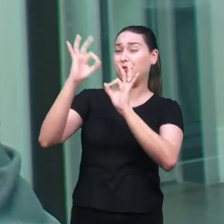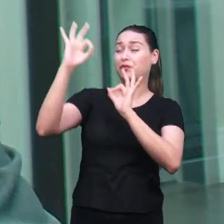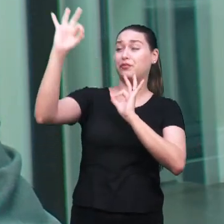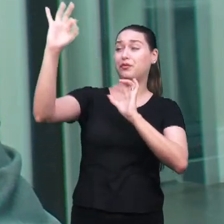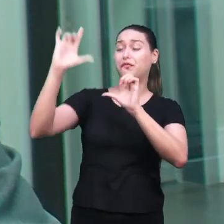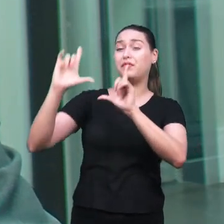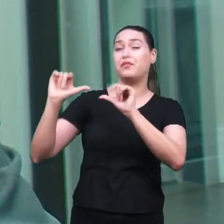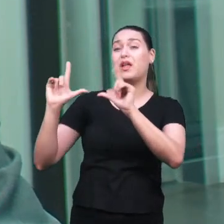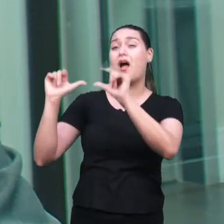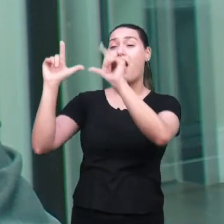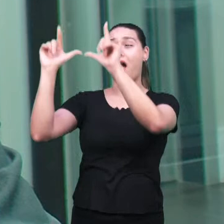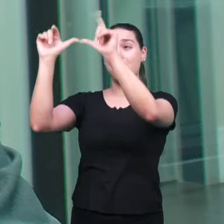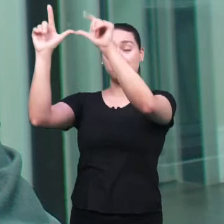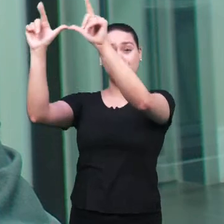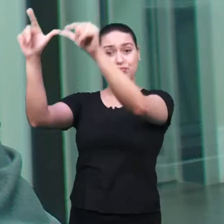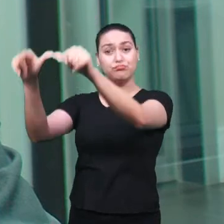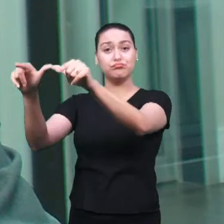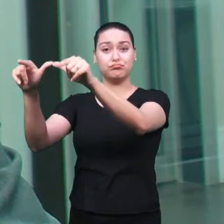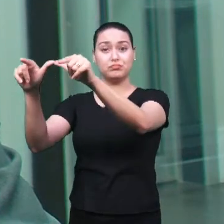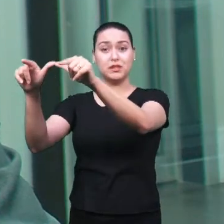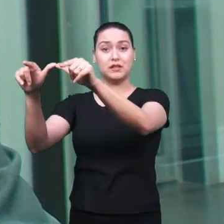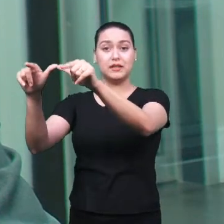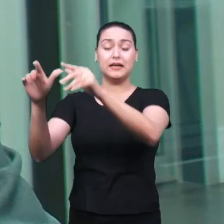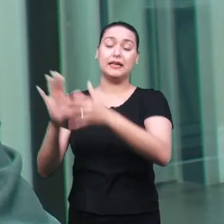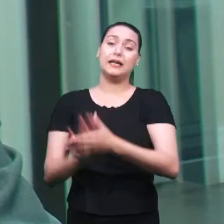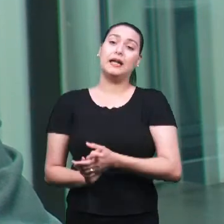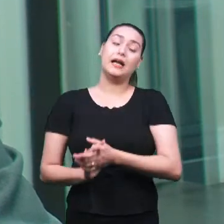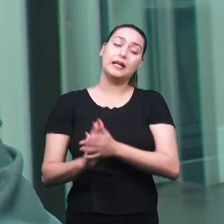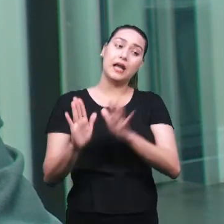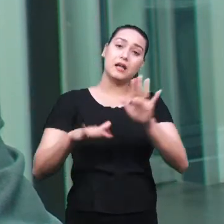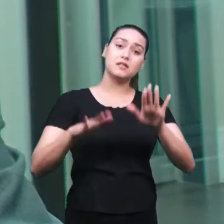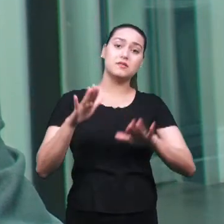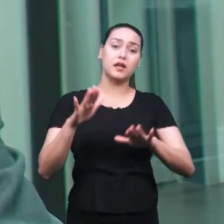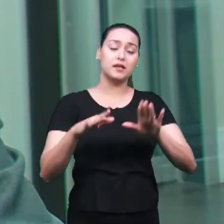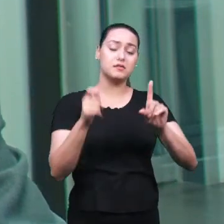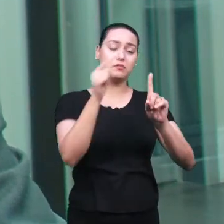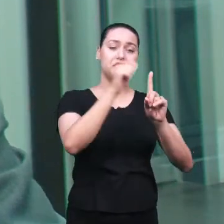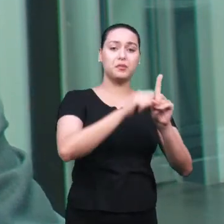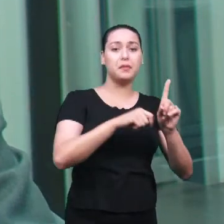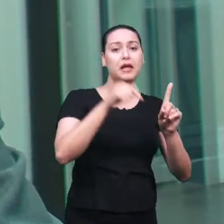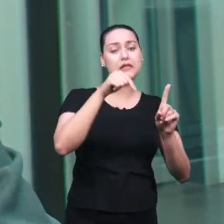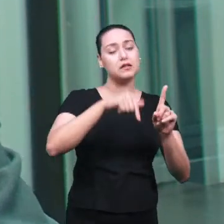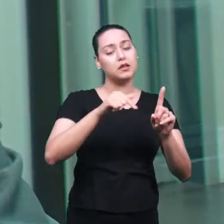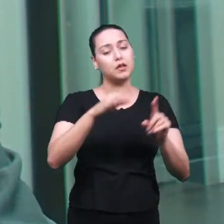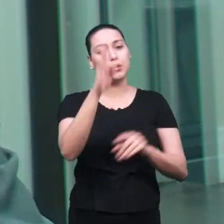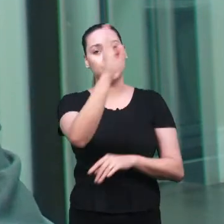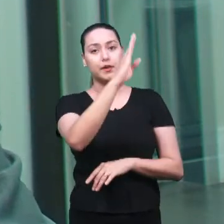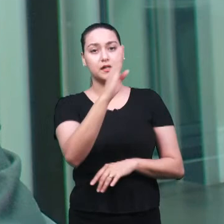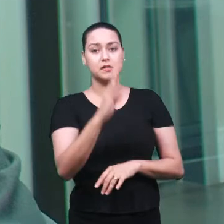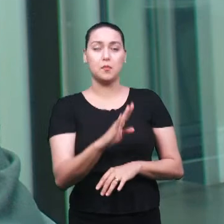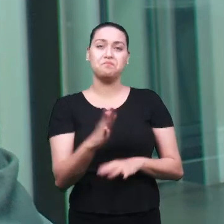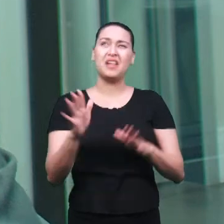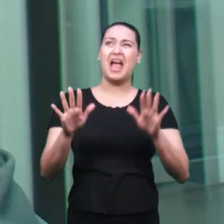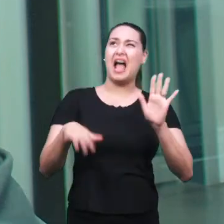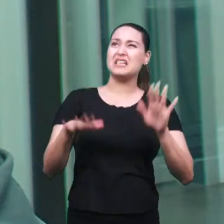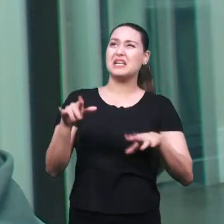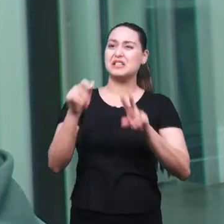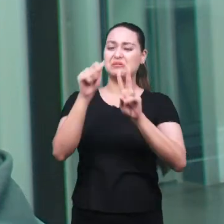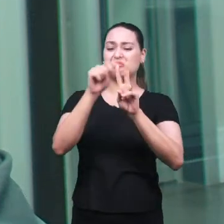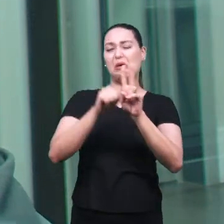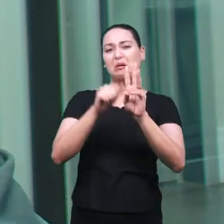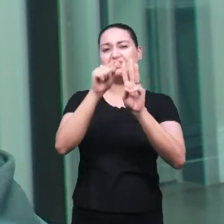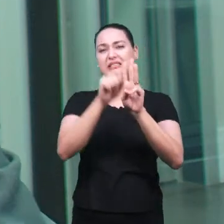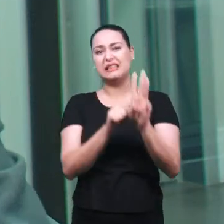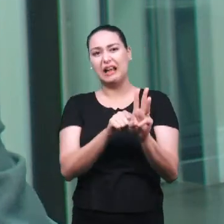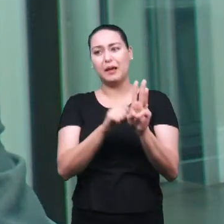alterando, né, a minha passagem. Então é muito comum que eu fique 2 meses ou 3 meses